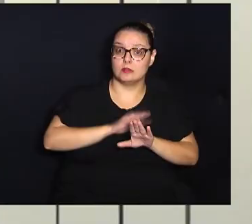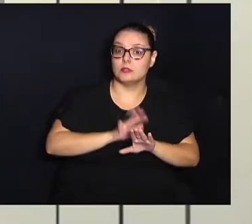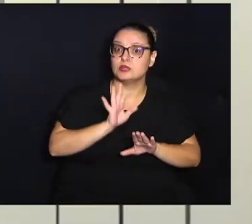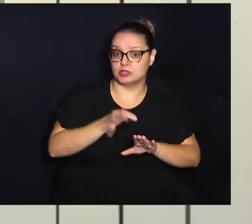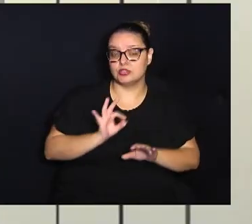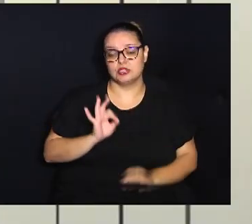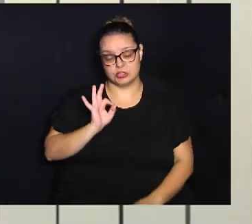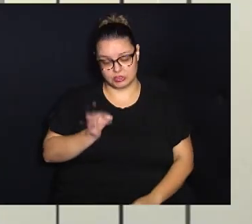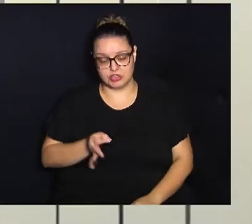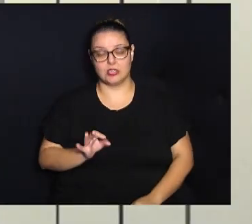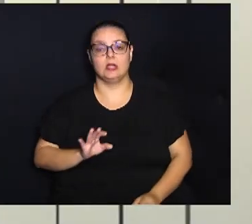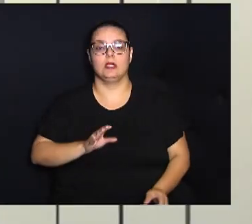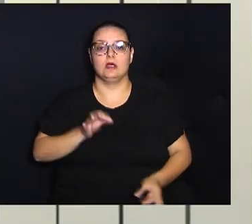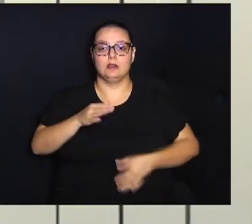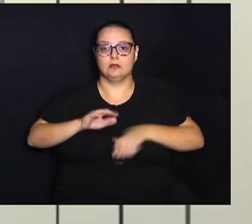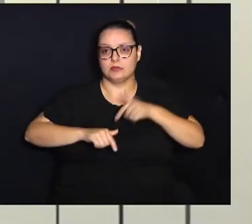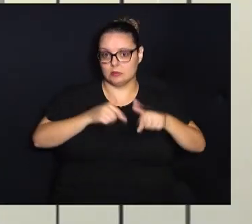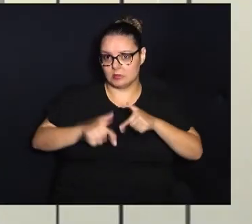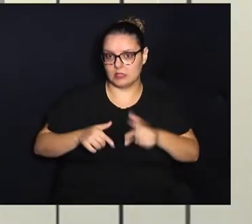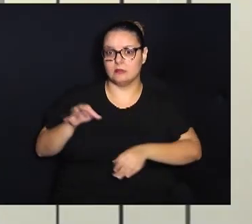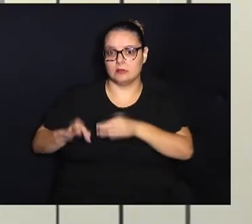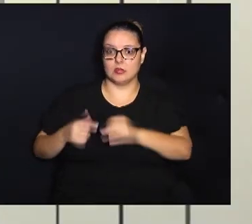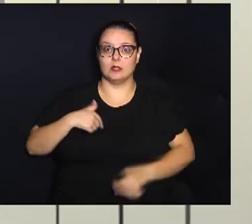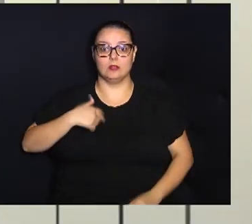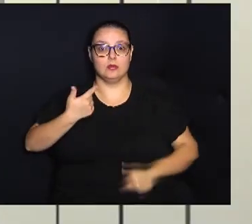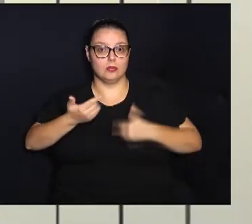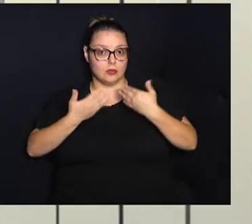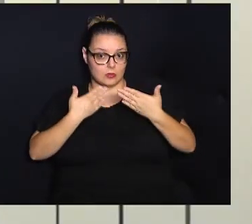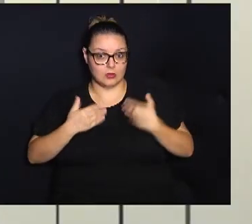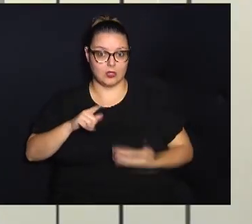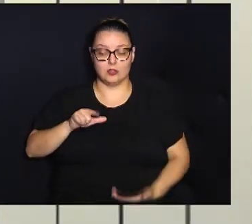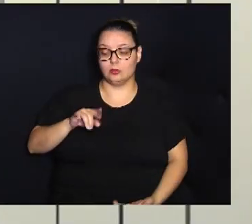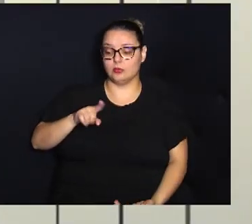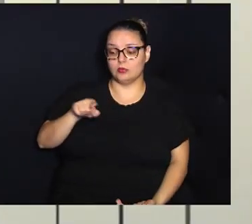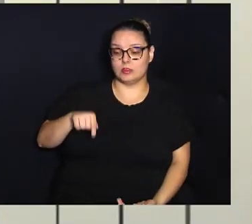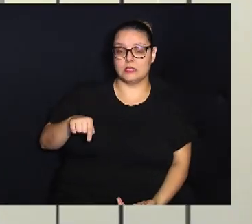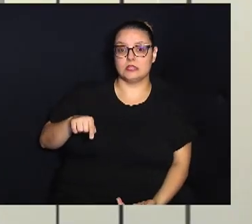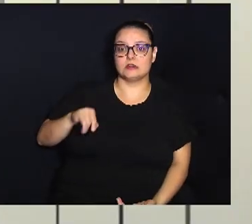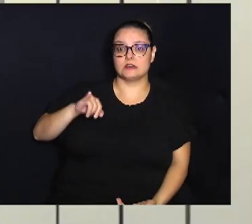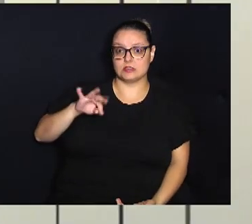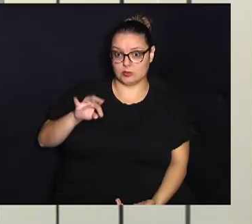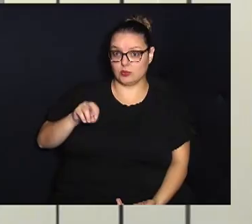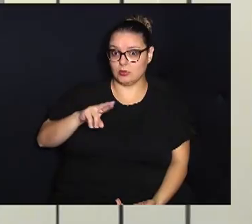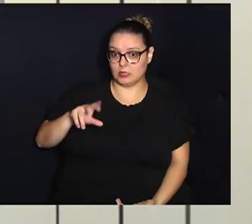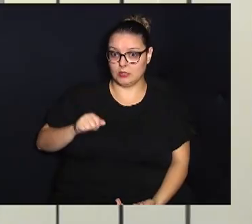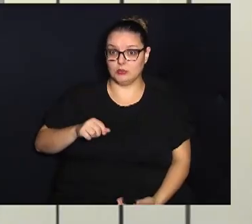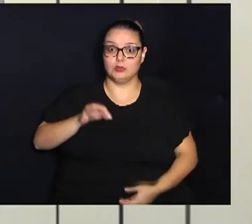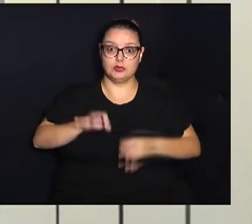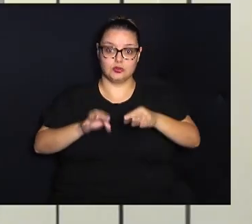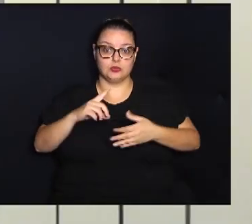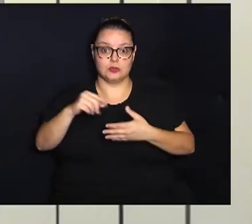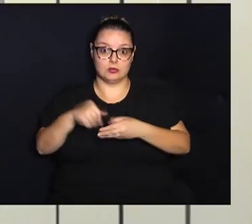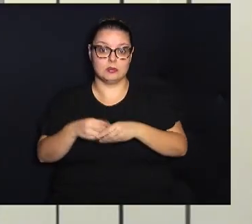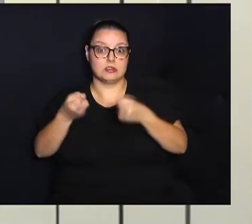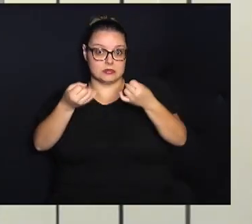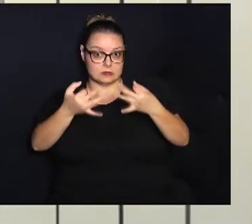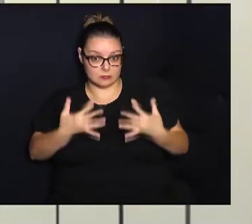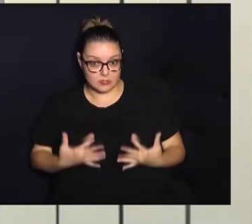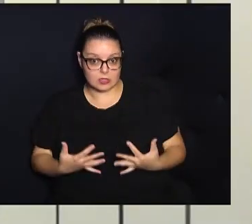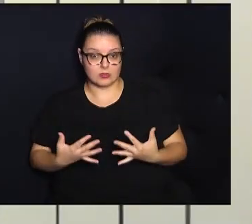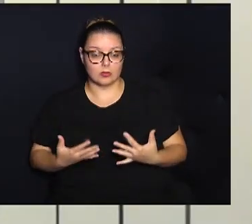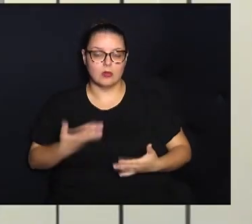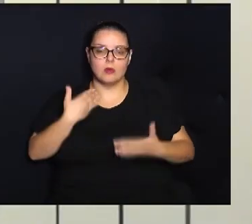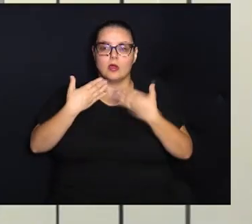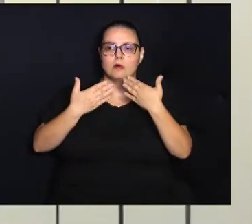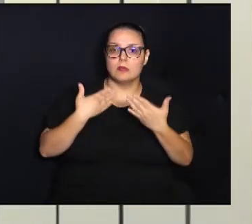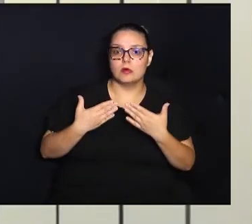Poder Judiciário. Eu conversei com o juiz eleitoral Luiz Antônio Alves Torrano, que explicou como é esse trabalho, acumulando